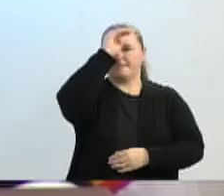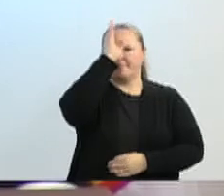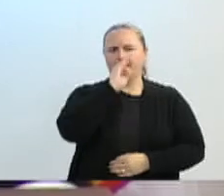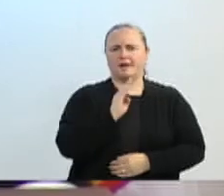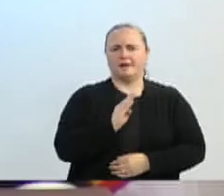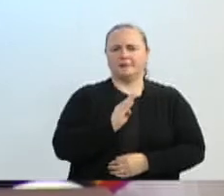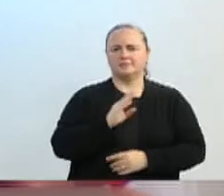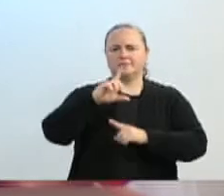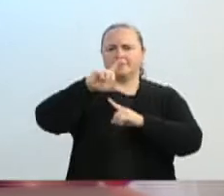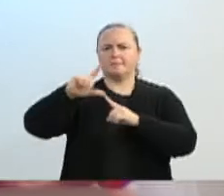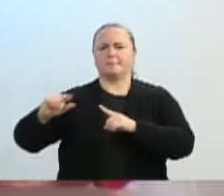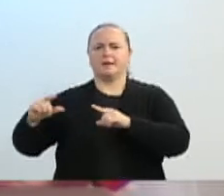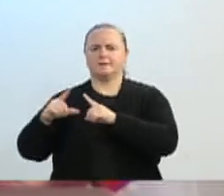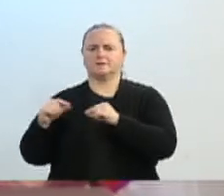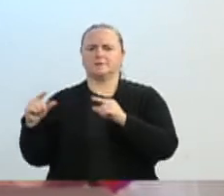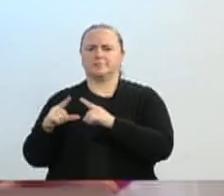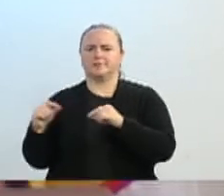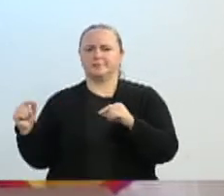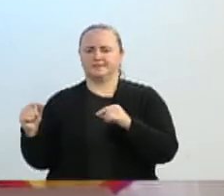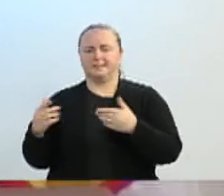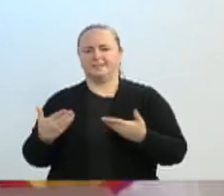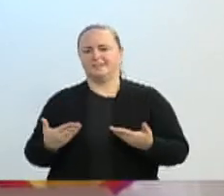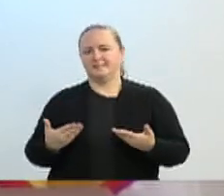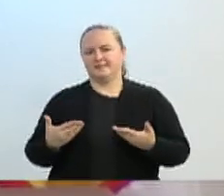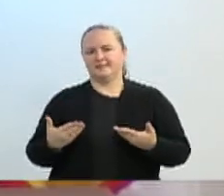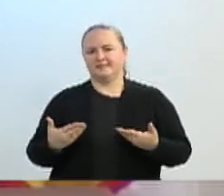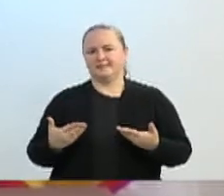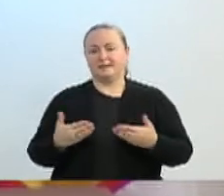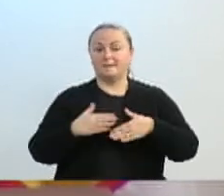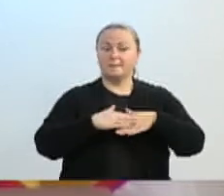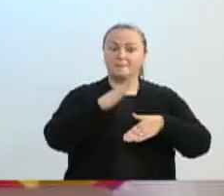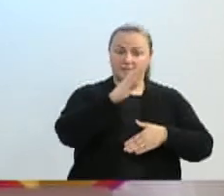Brasília. Mais Blumenau e menos Brasília.